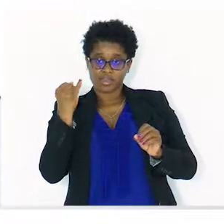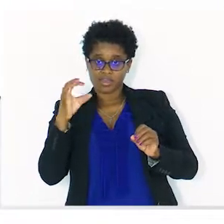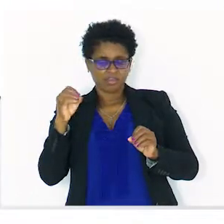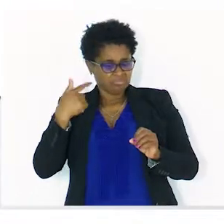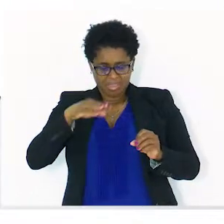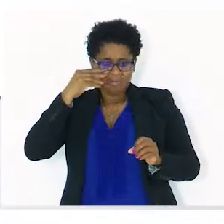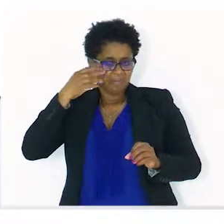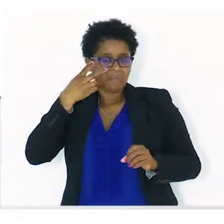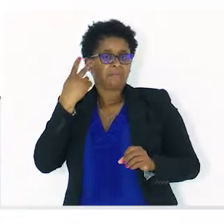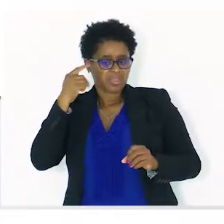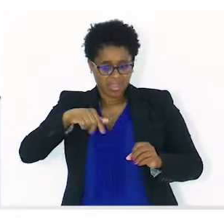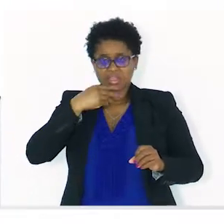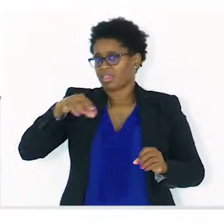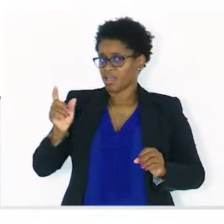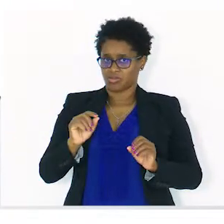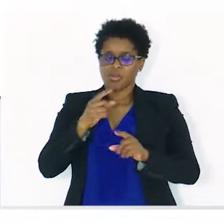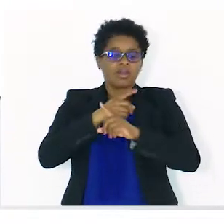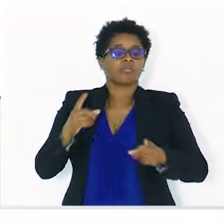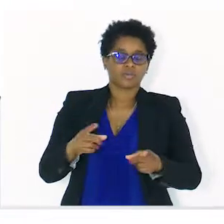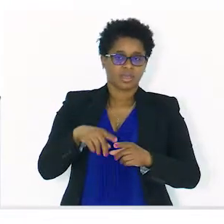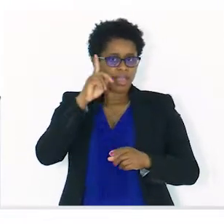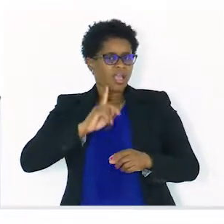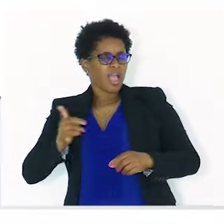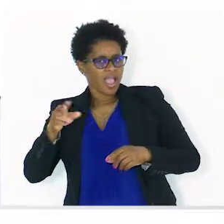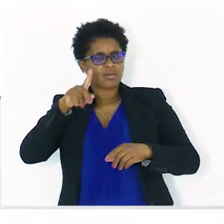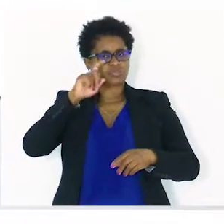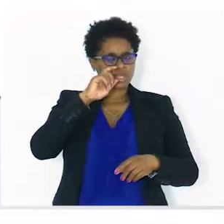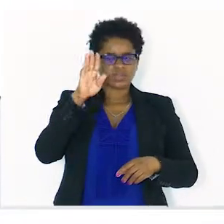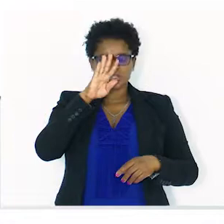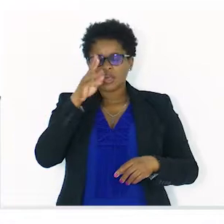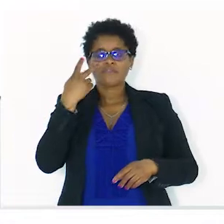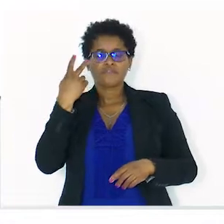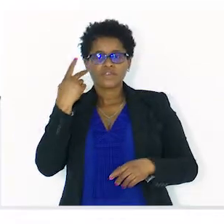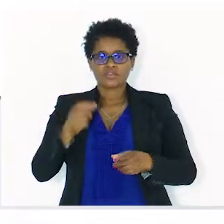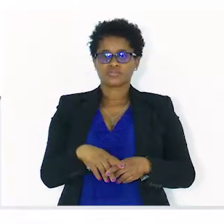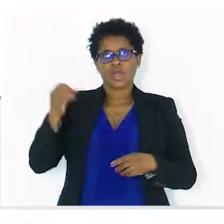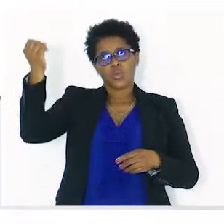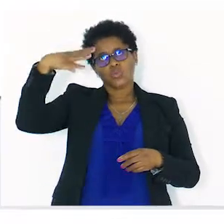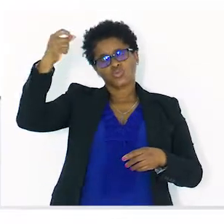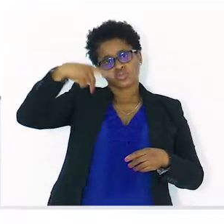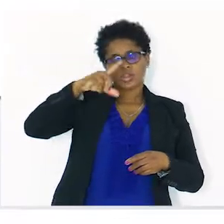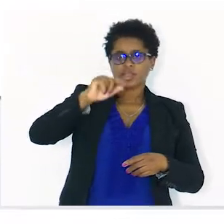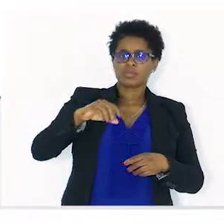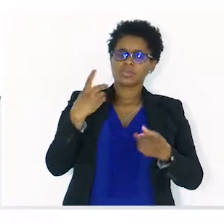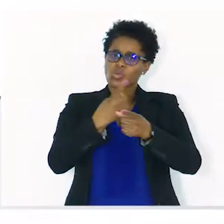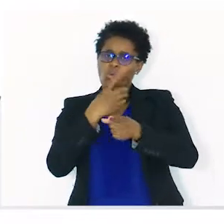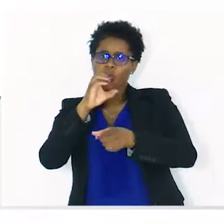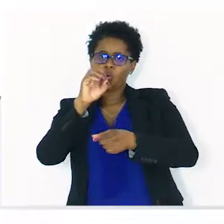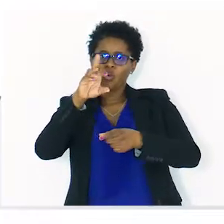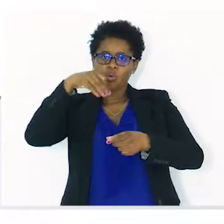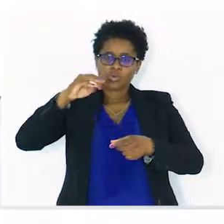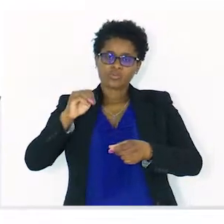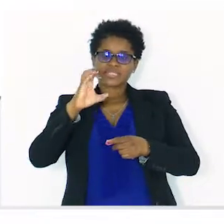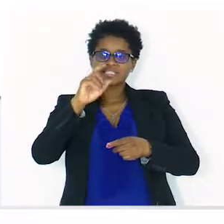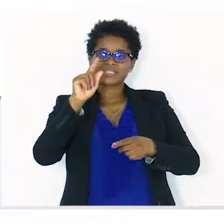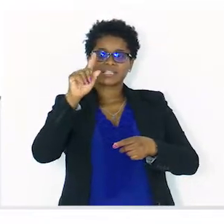A atmosfera, ela protege os seres vivos de radiações ultravioletas e também de corpos celestes, como por exemplo